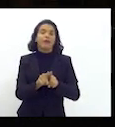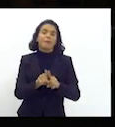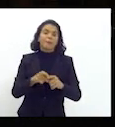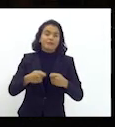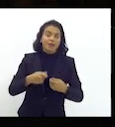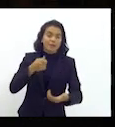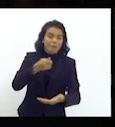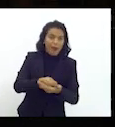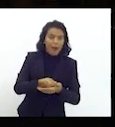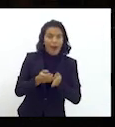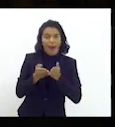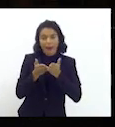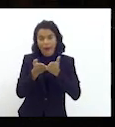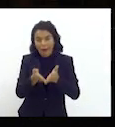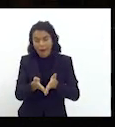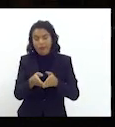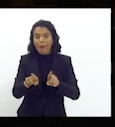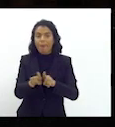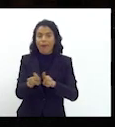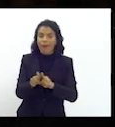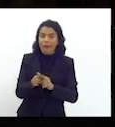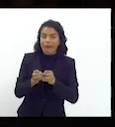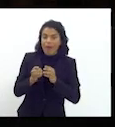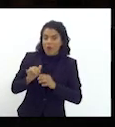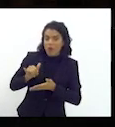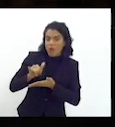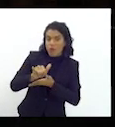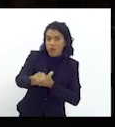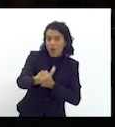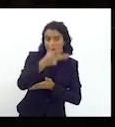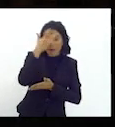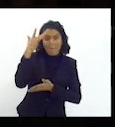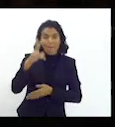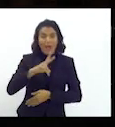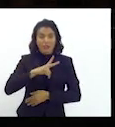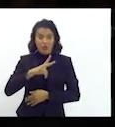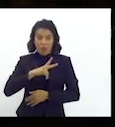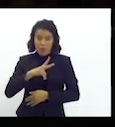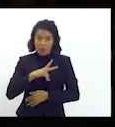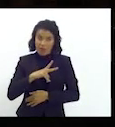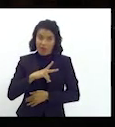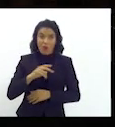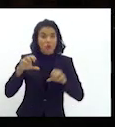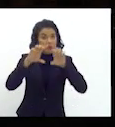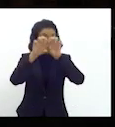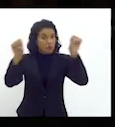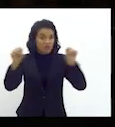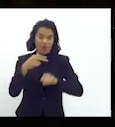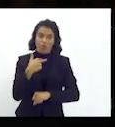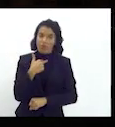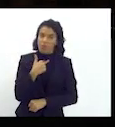até mesmo jatos de executivo o Supremo dizia assim não pode